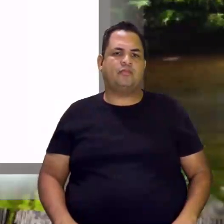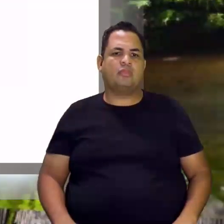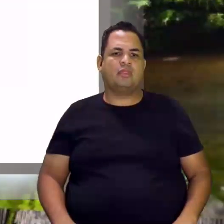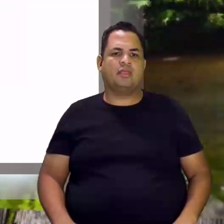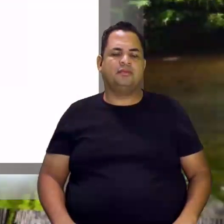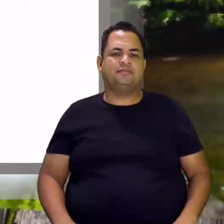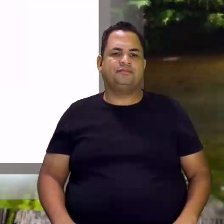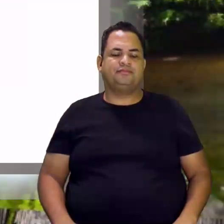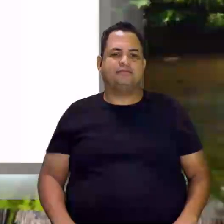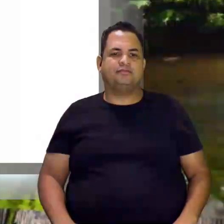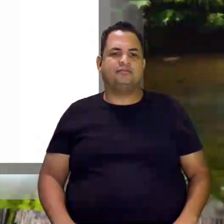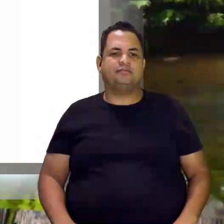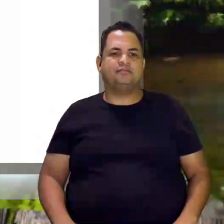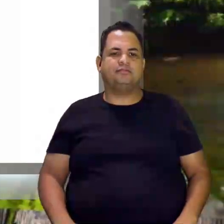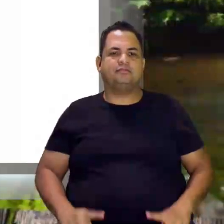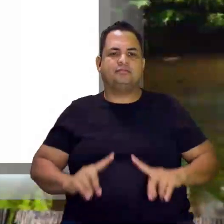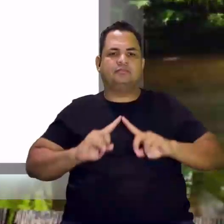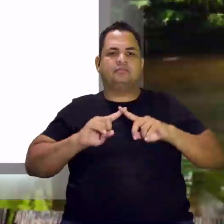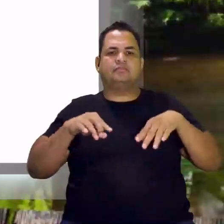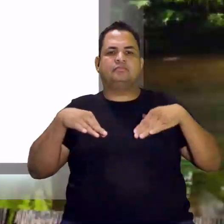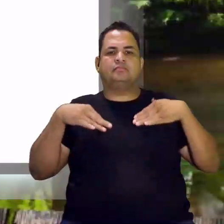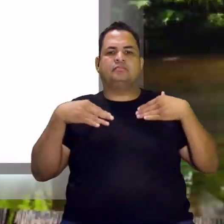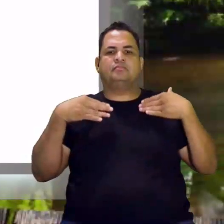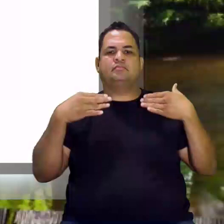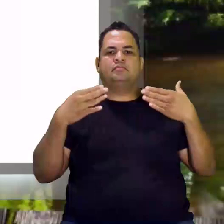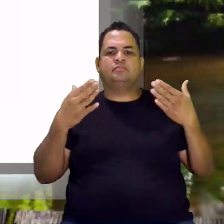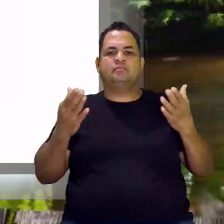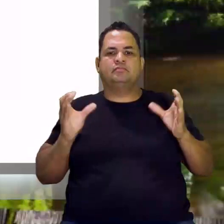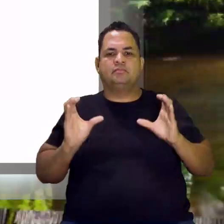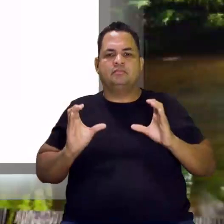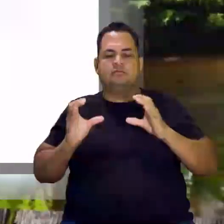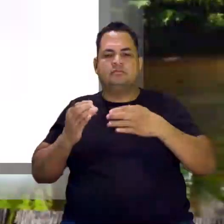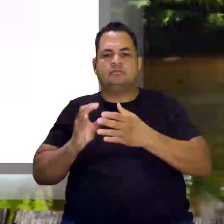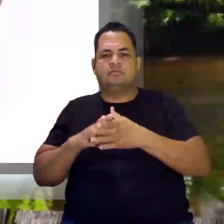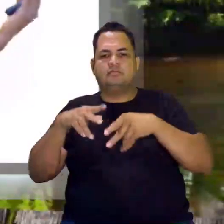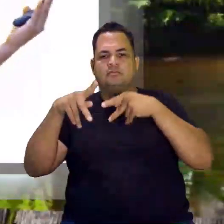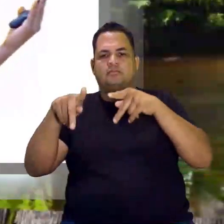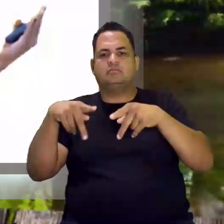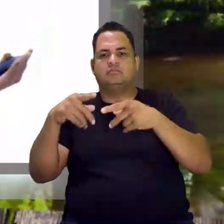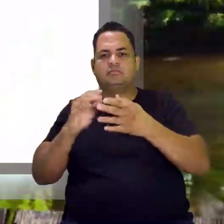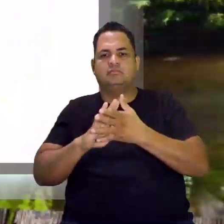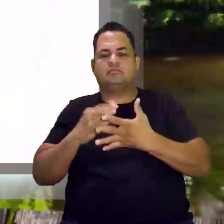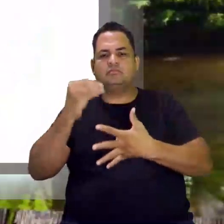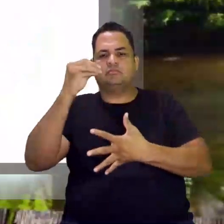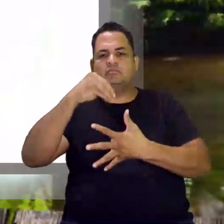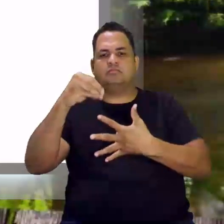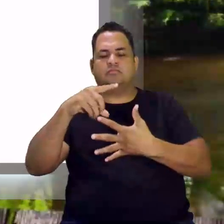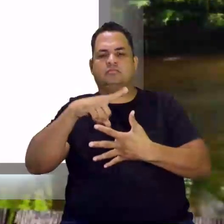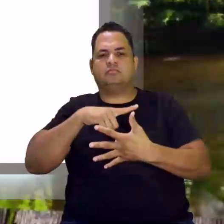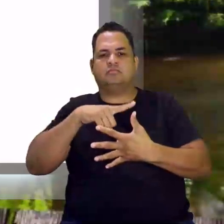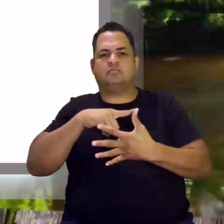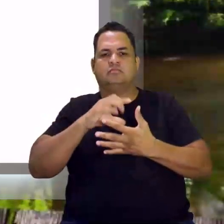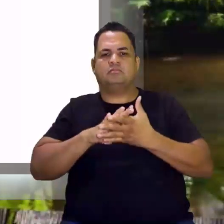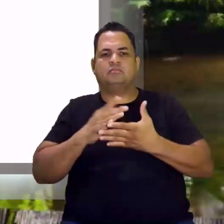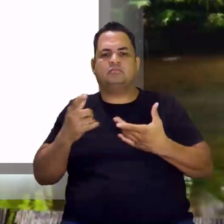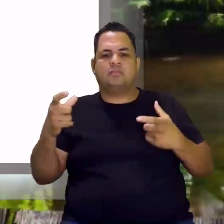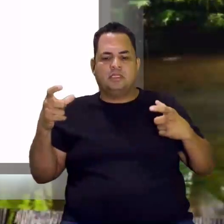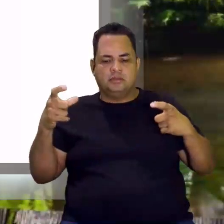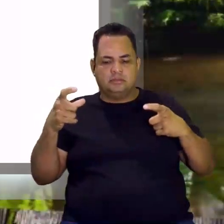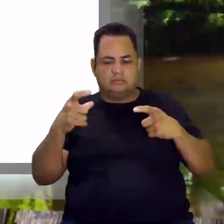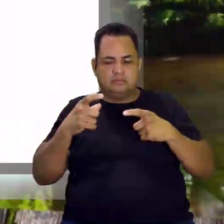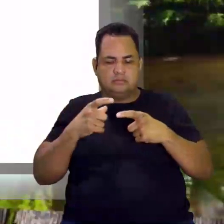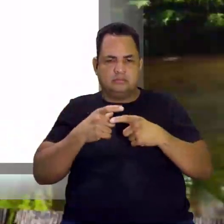que houve extinção. Mas quando aquele grupo populacional daquela determinada espécie teve uma drástica